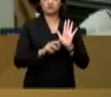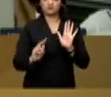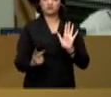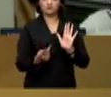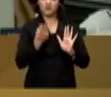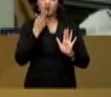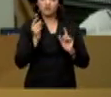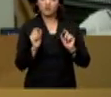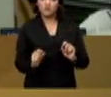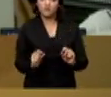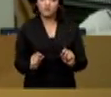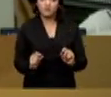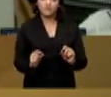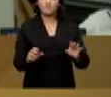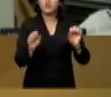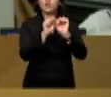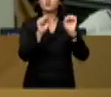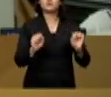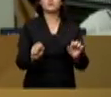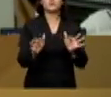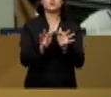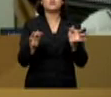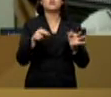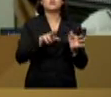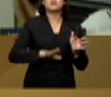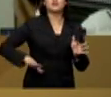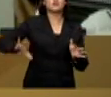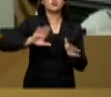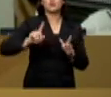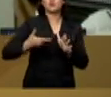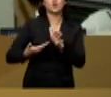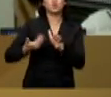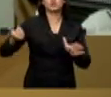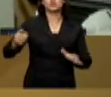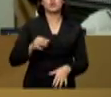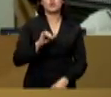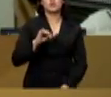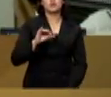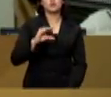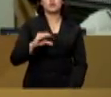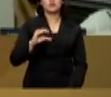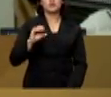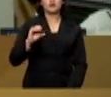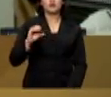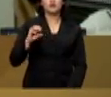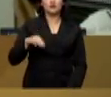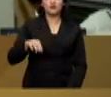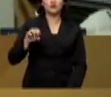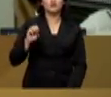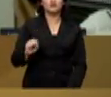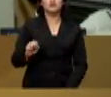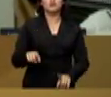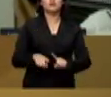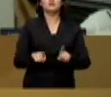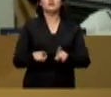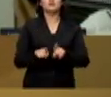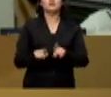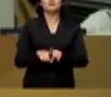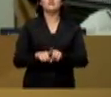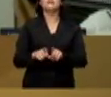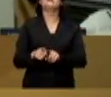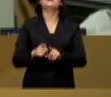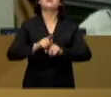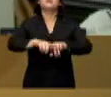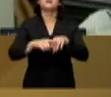que aquela sistemática não exclui a incidência do ICMS devido, entre outras, nas aquisições entre outros estados